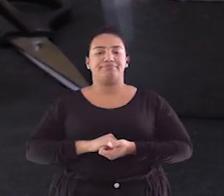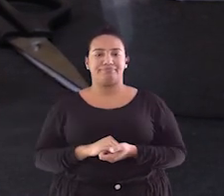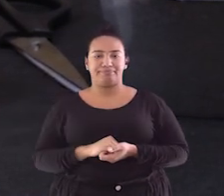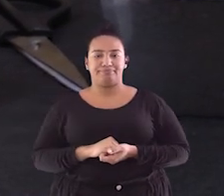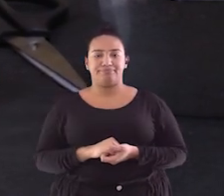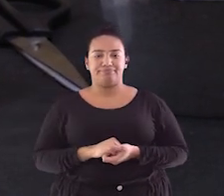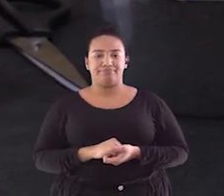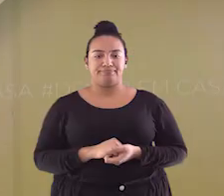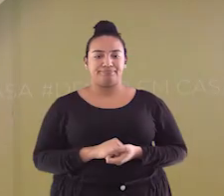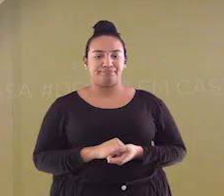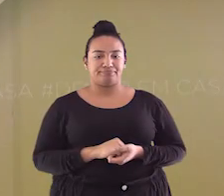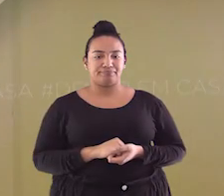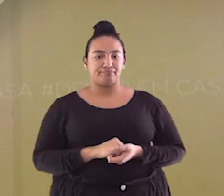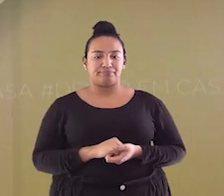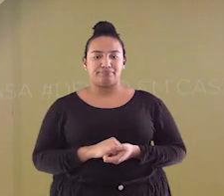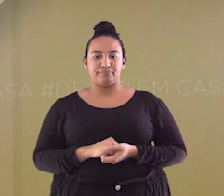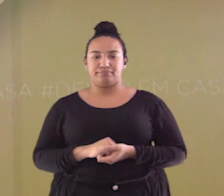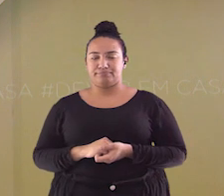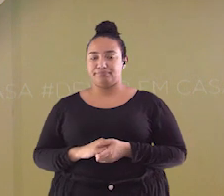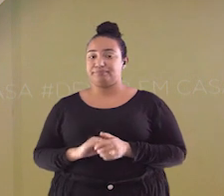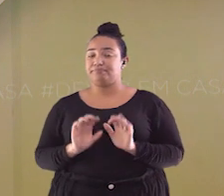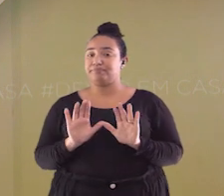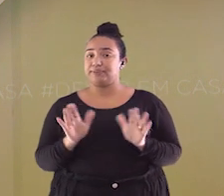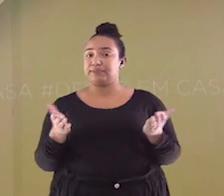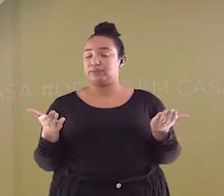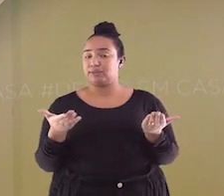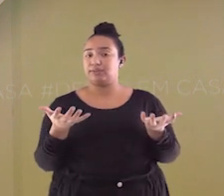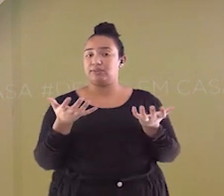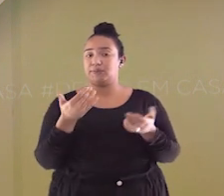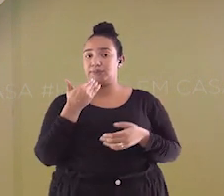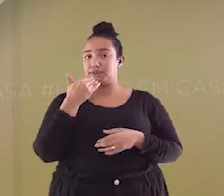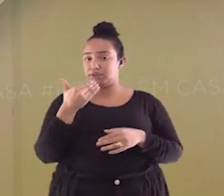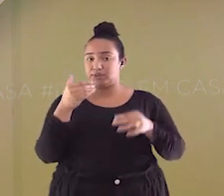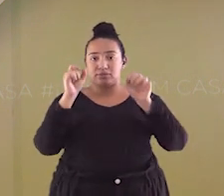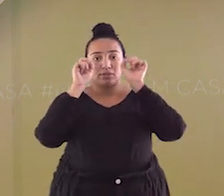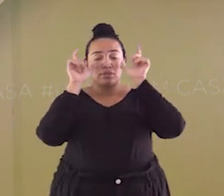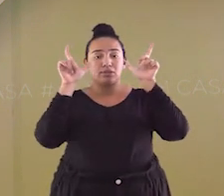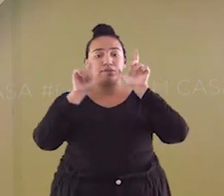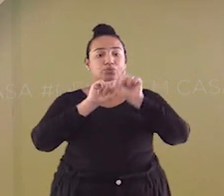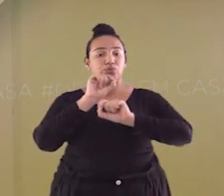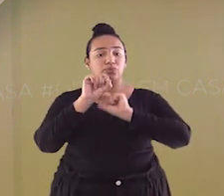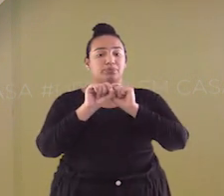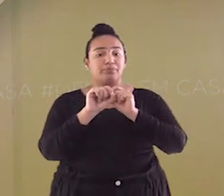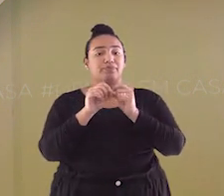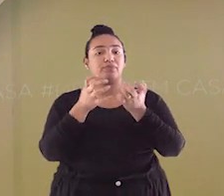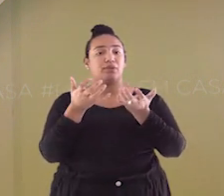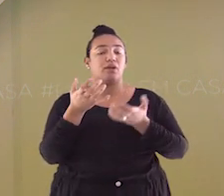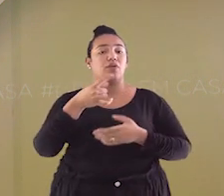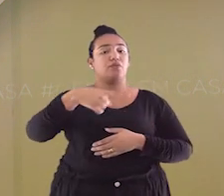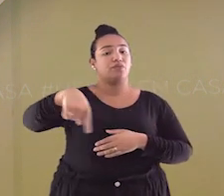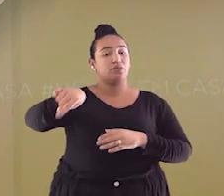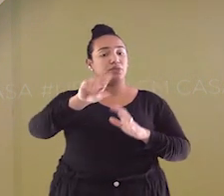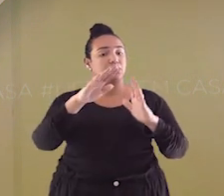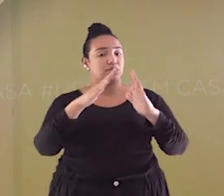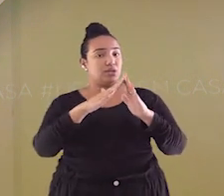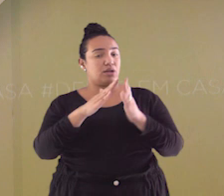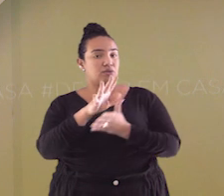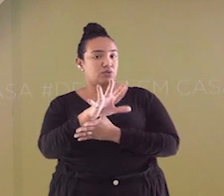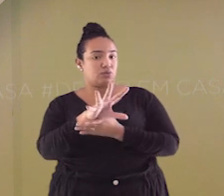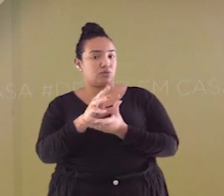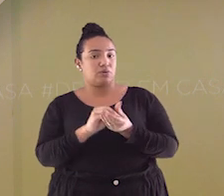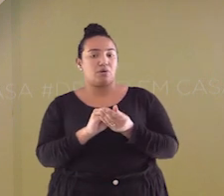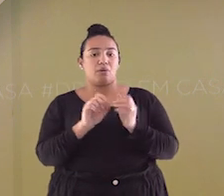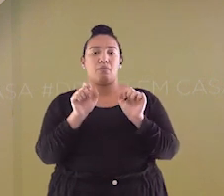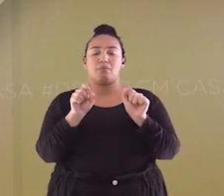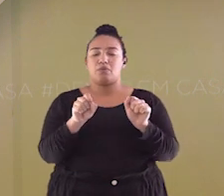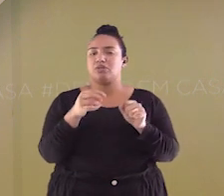permeabilidade. Já, eu quero só chamar a atenção para vocês. Agora, eu quero que vocês façam aí na sua casa. pode